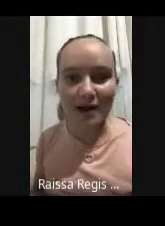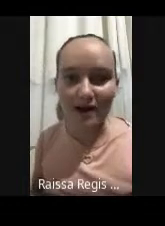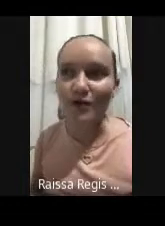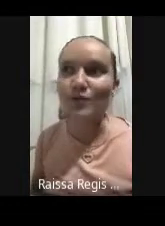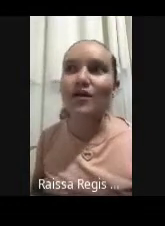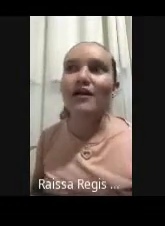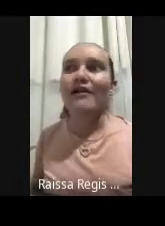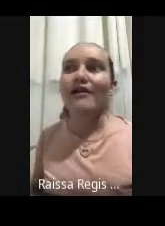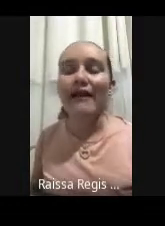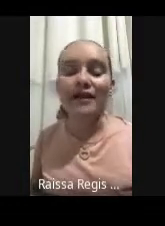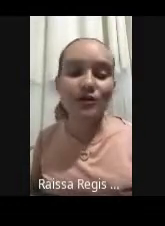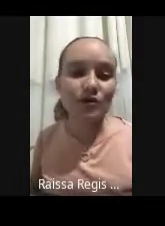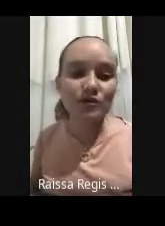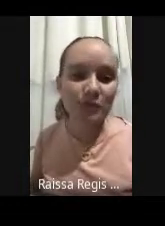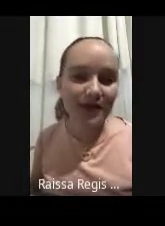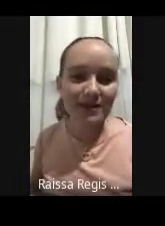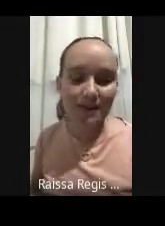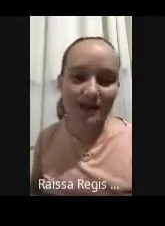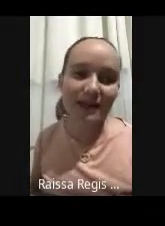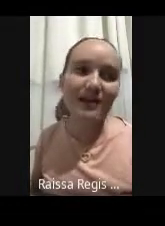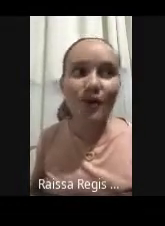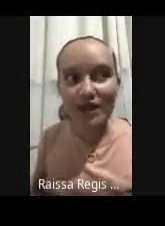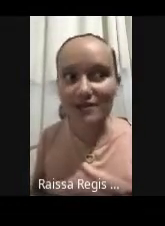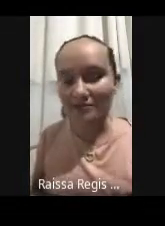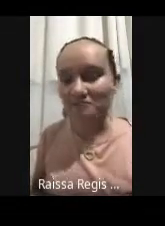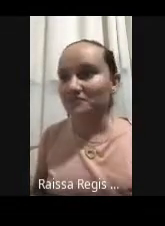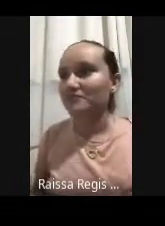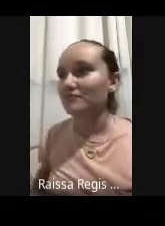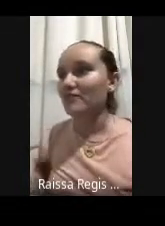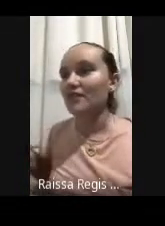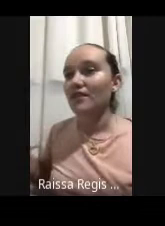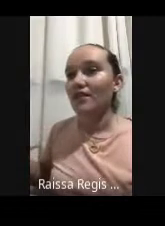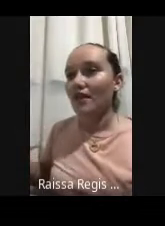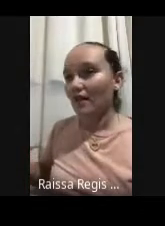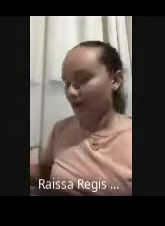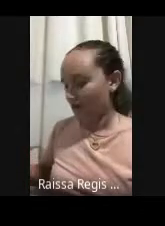formal, que todos pudessem aprender e conhecer.